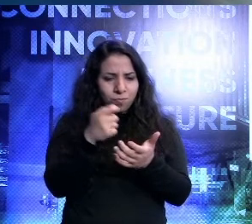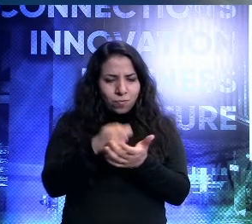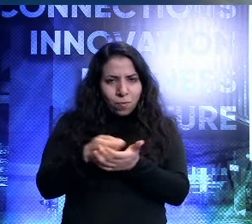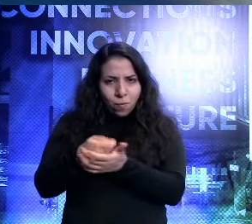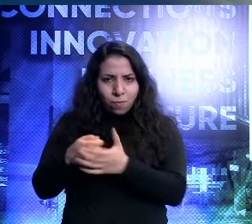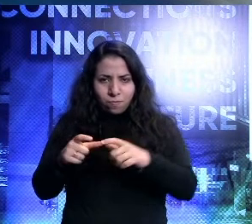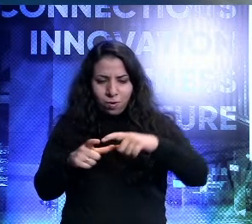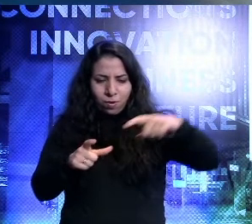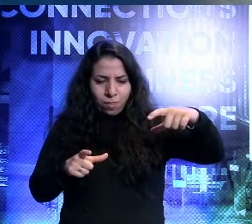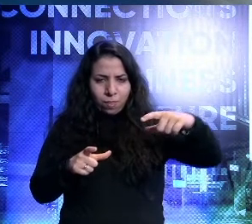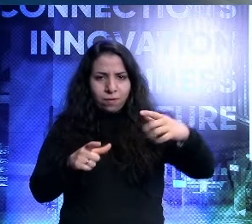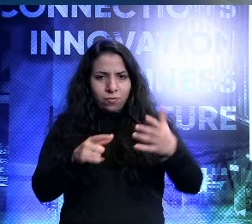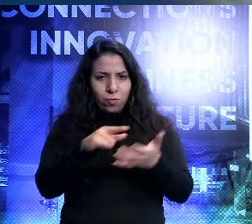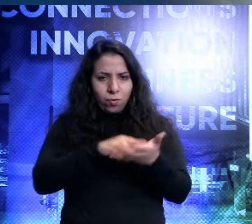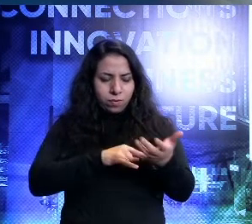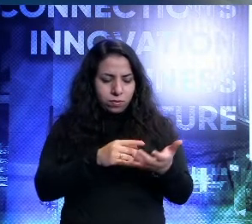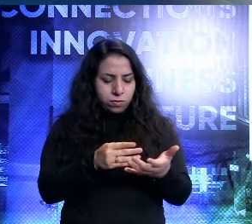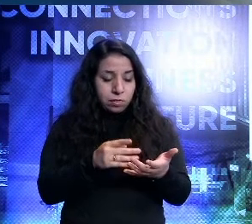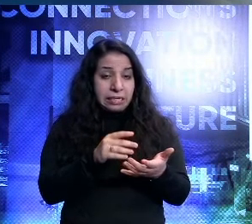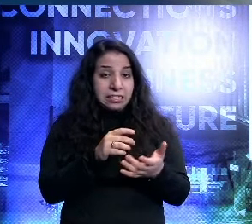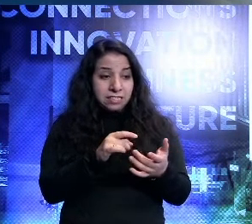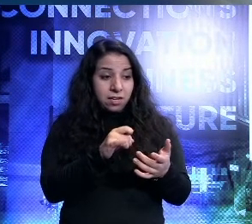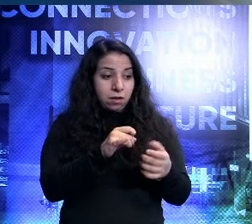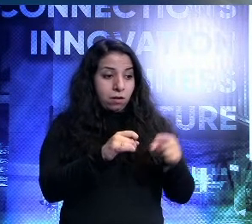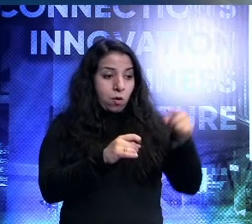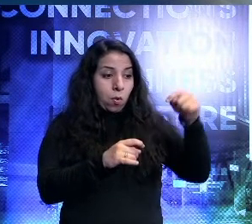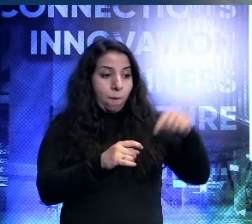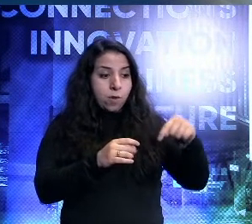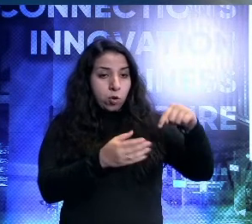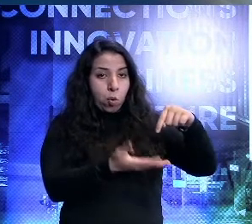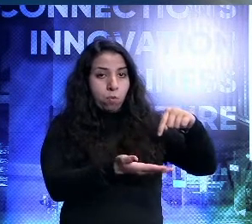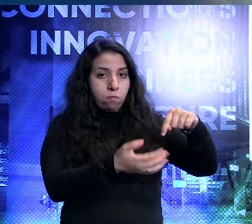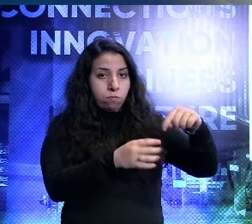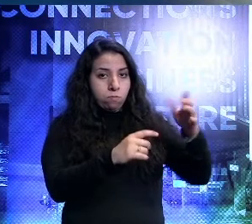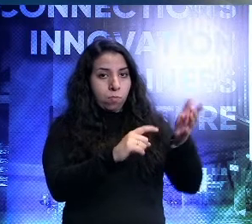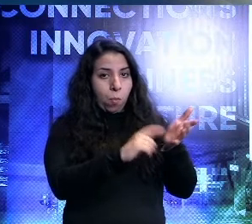apertou? Falhou o processo. Eu pensei nisso no